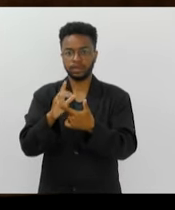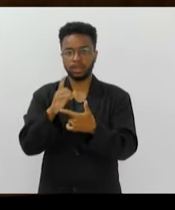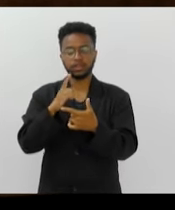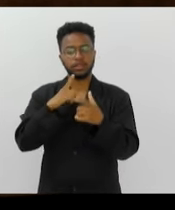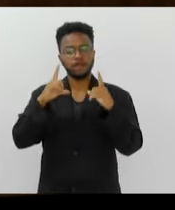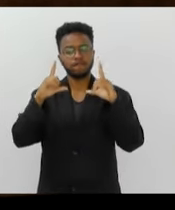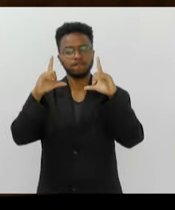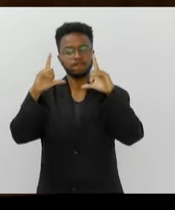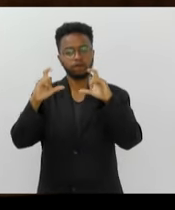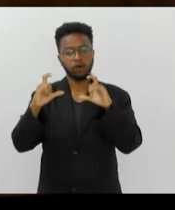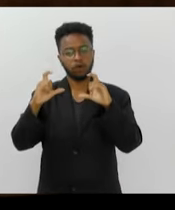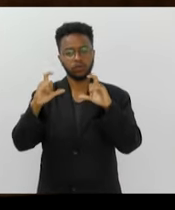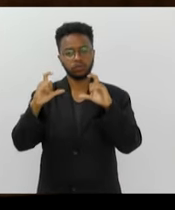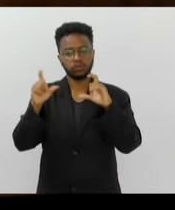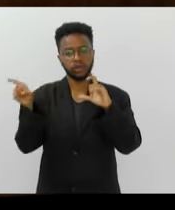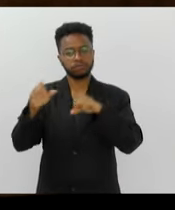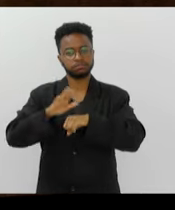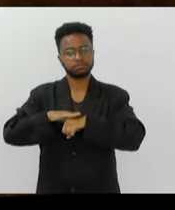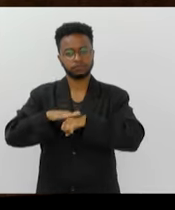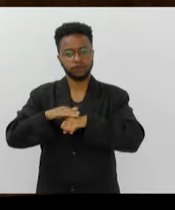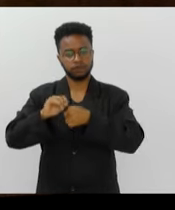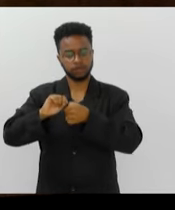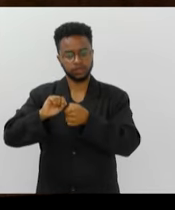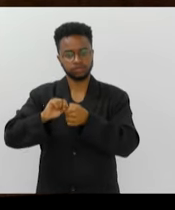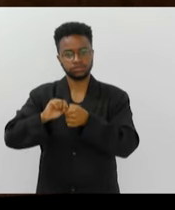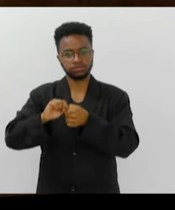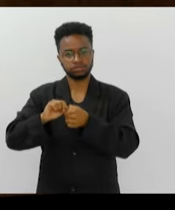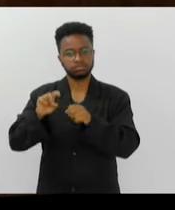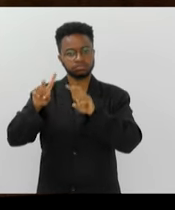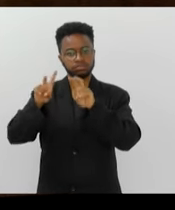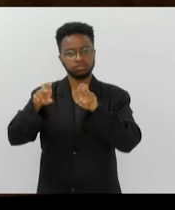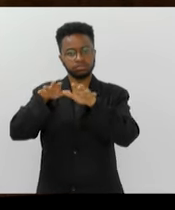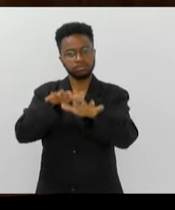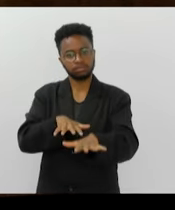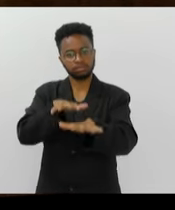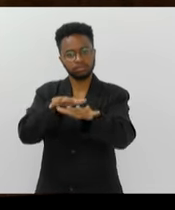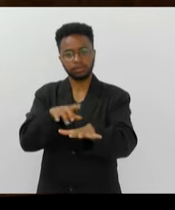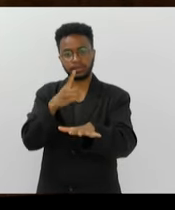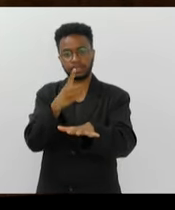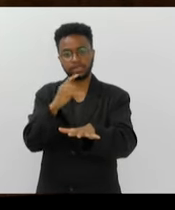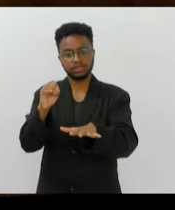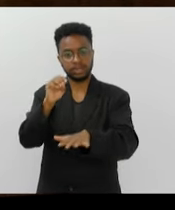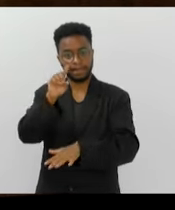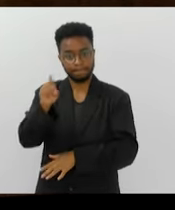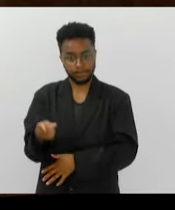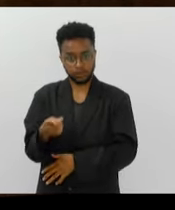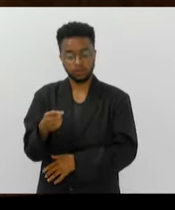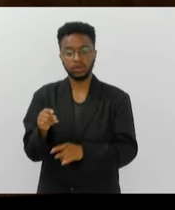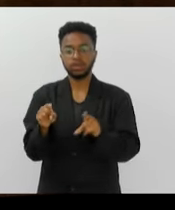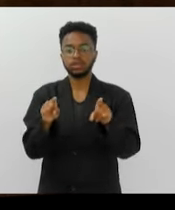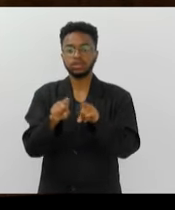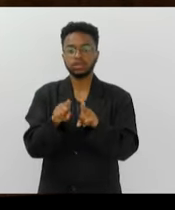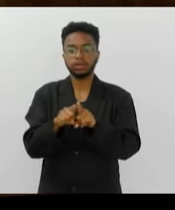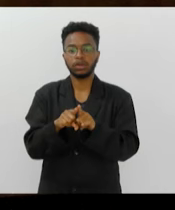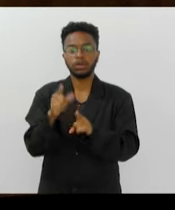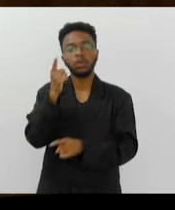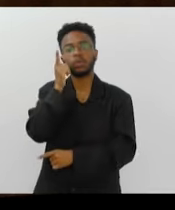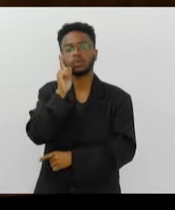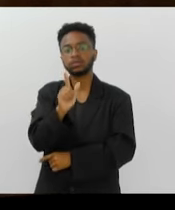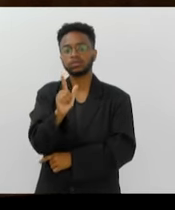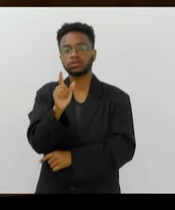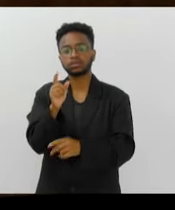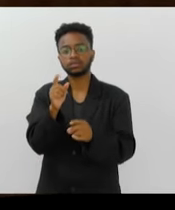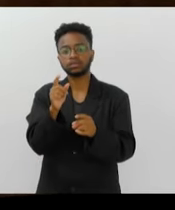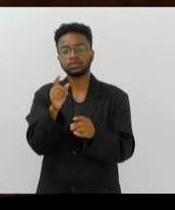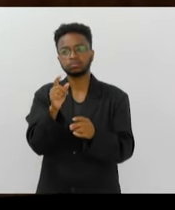foto que ele fez da passeata dos 100.000 e consegui ali ver o